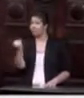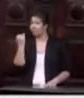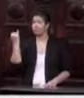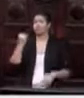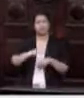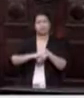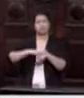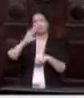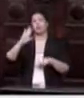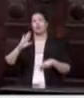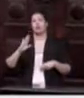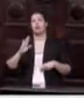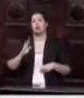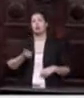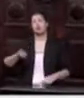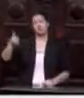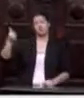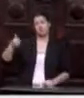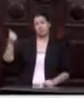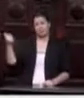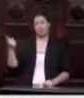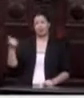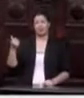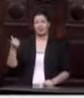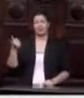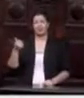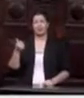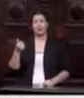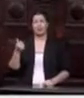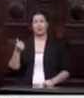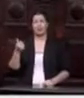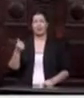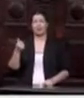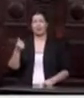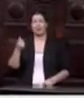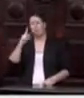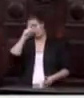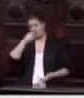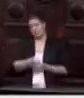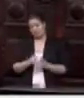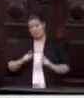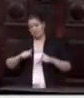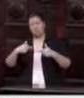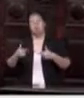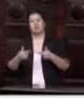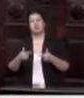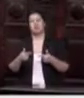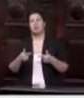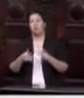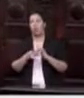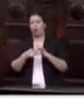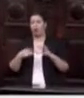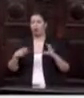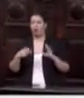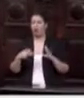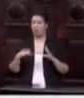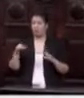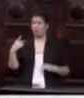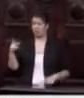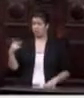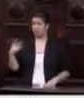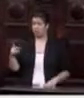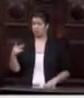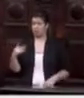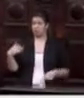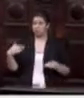país, uma das primeiras a tomar uma atitude democrática para garantir que pobre também entre